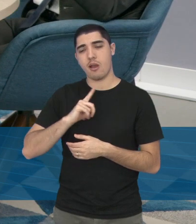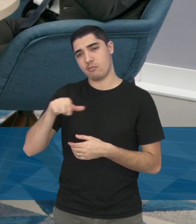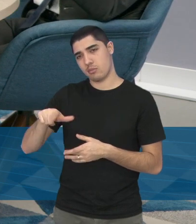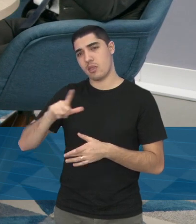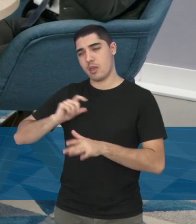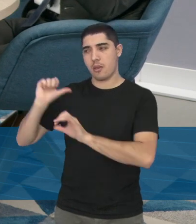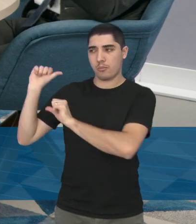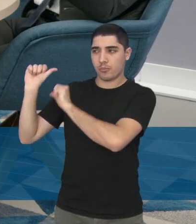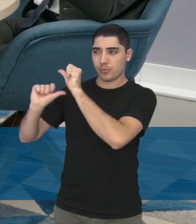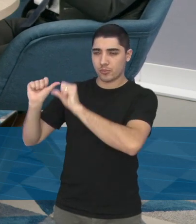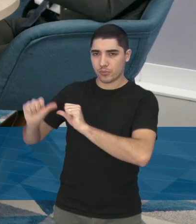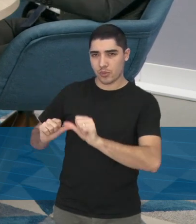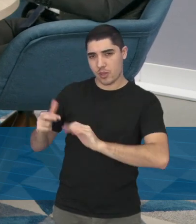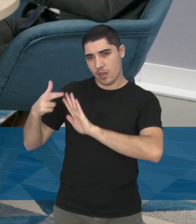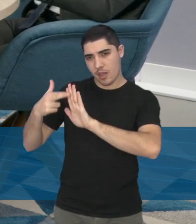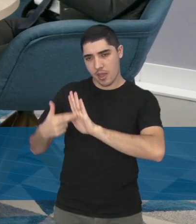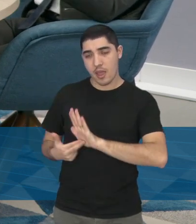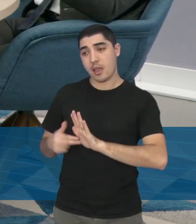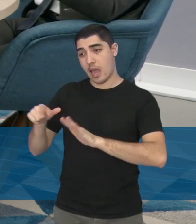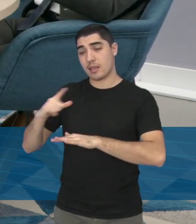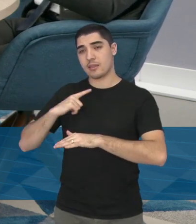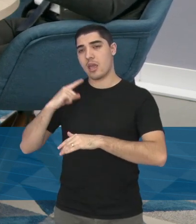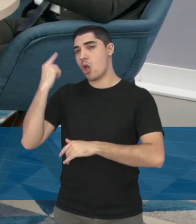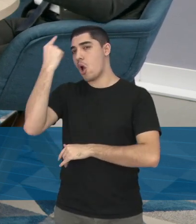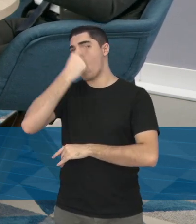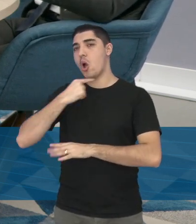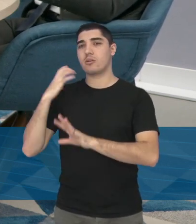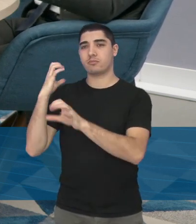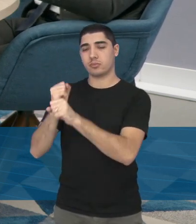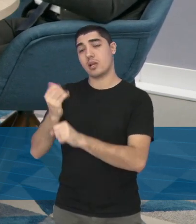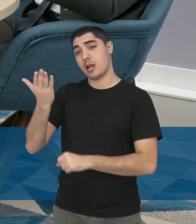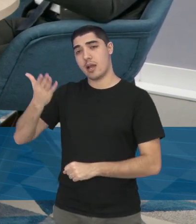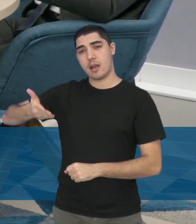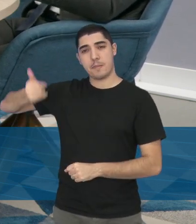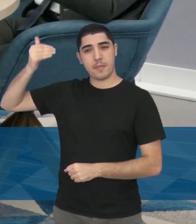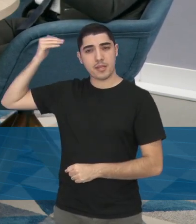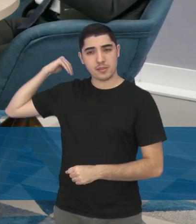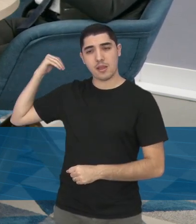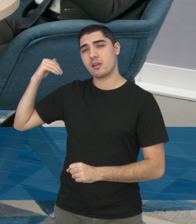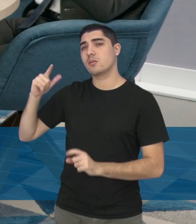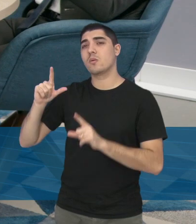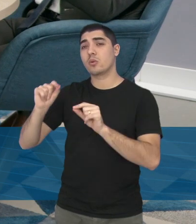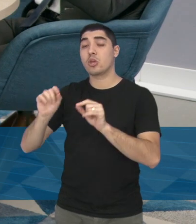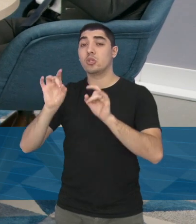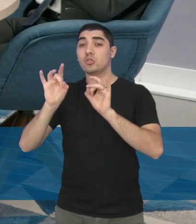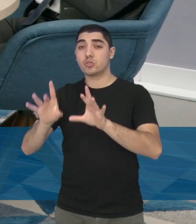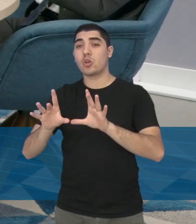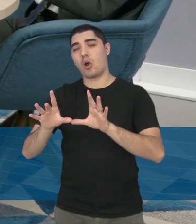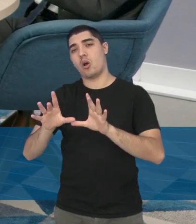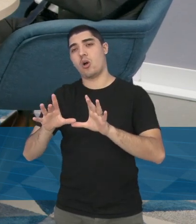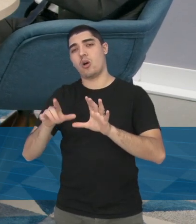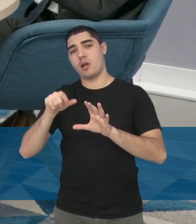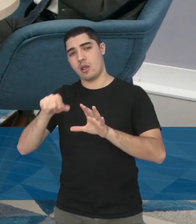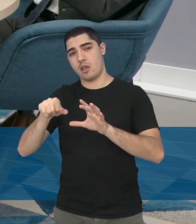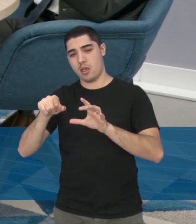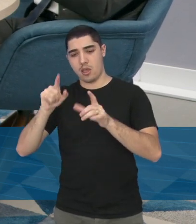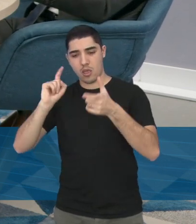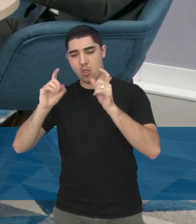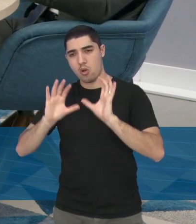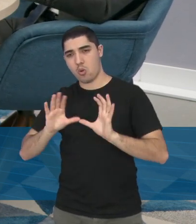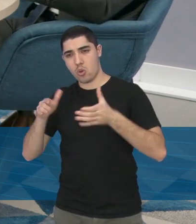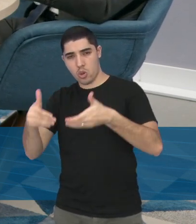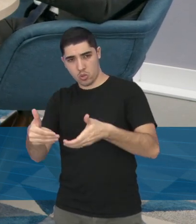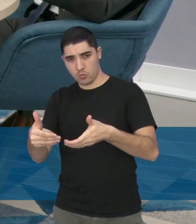instaurado com as mudanças trabalhistas o banco de horas. O banco de horas, antigamente, era previsto em convenção coletiva. O